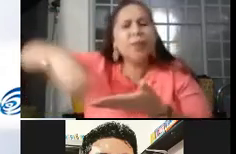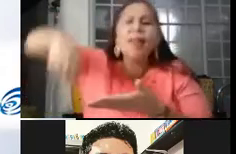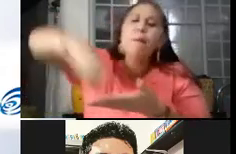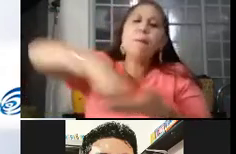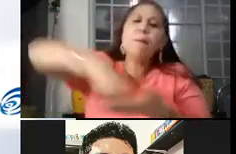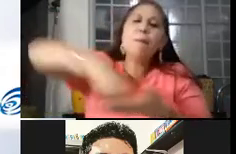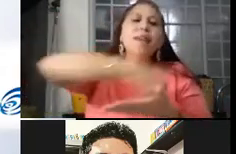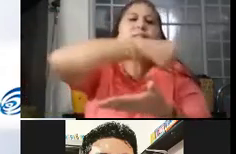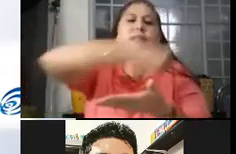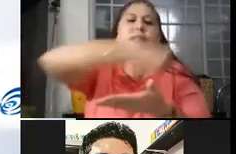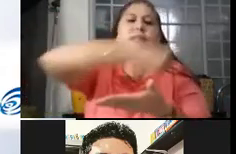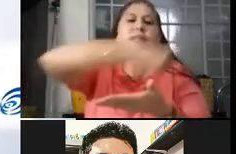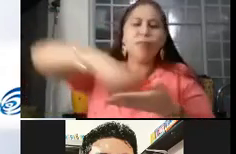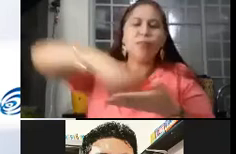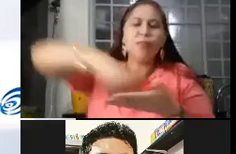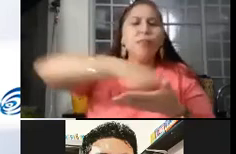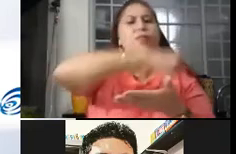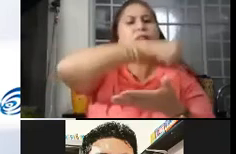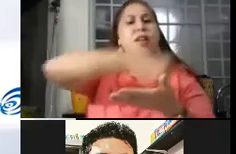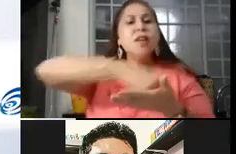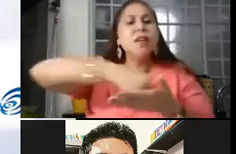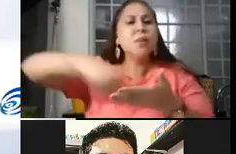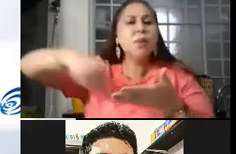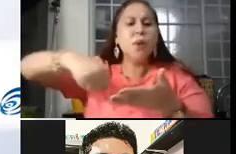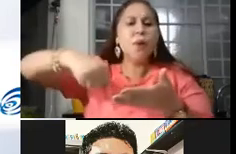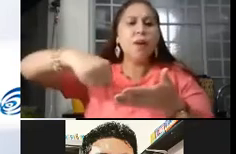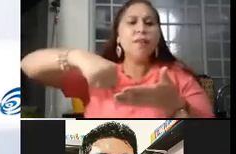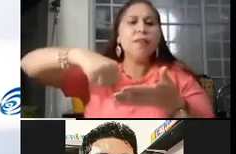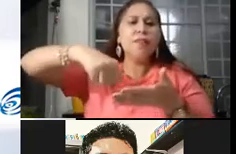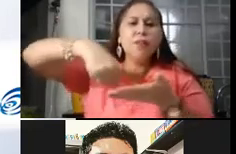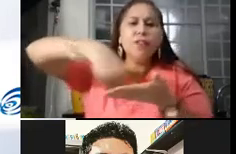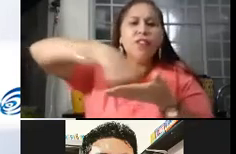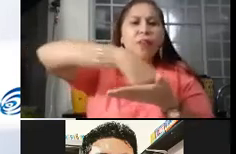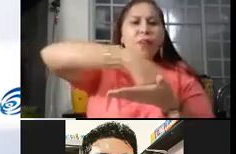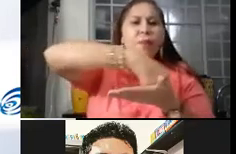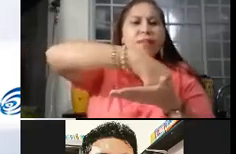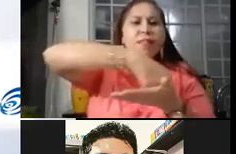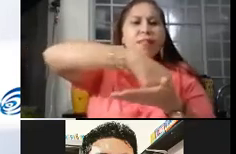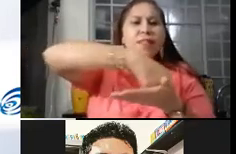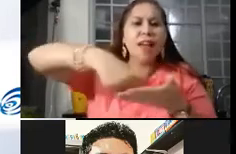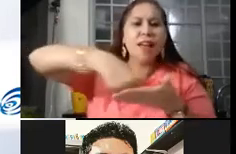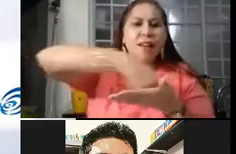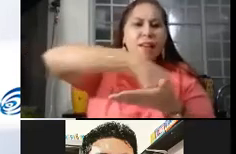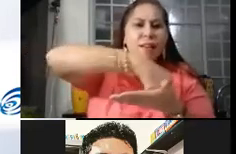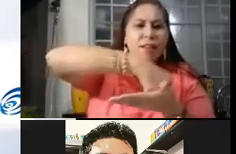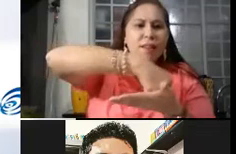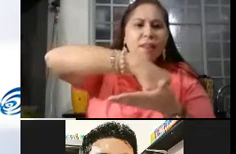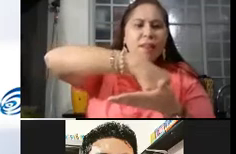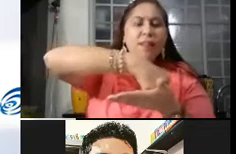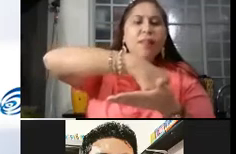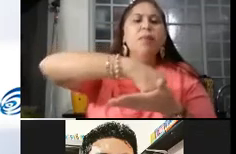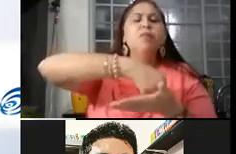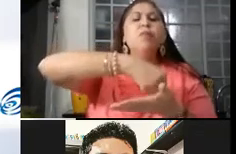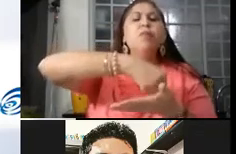que tá passando o ferro. Então, veja que mudou, ó. Tá vendo? Ferro de passar, ele